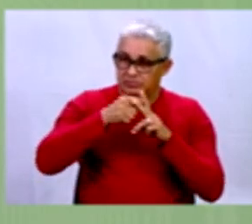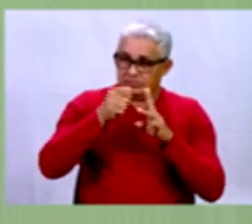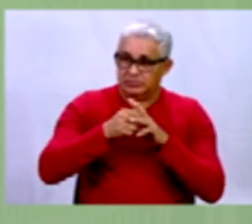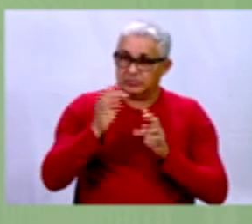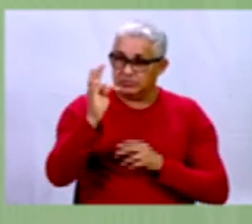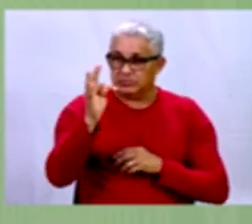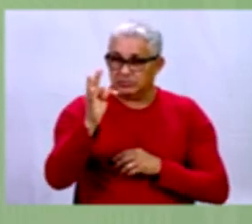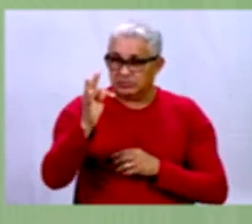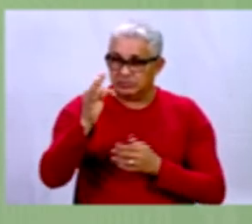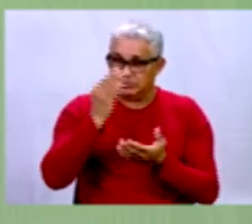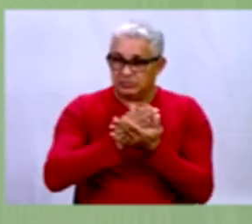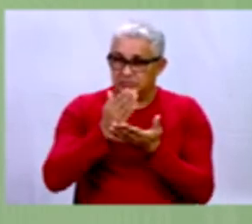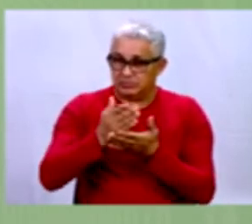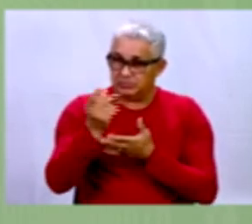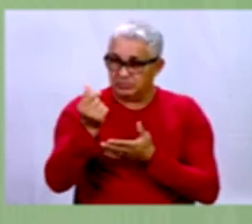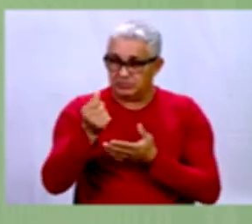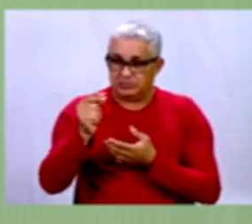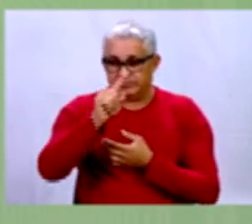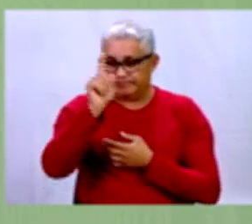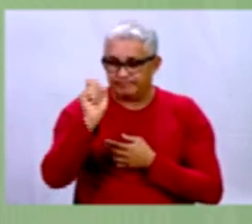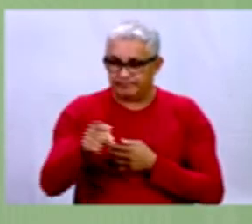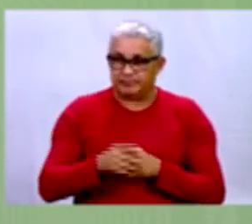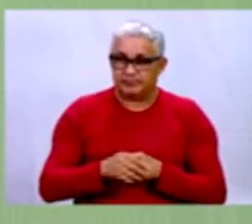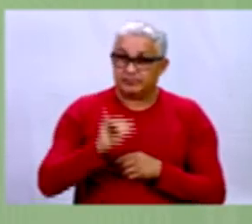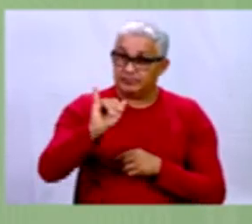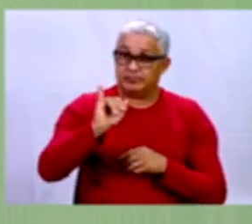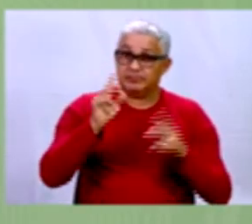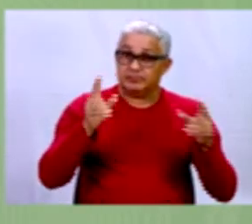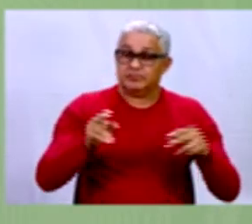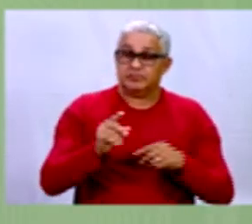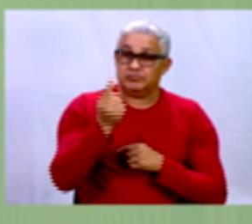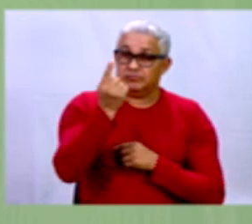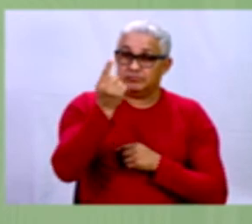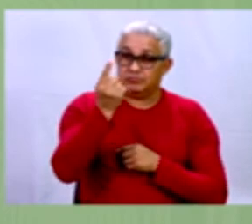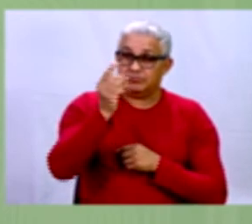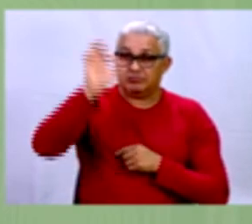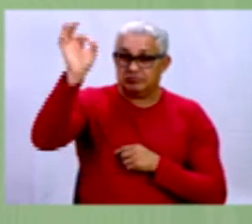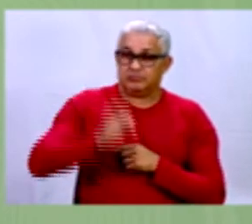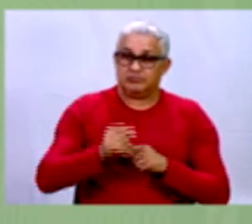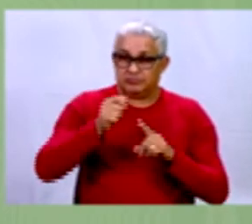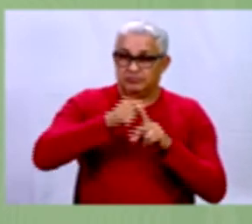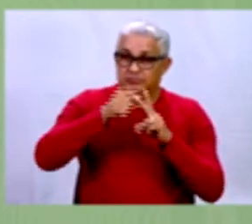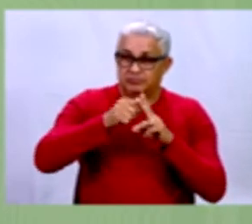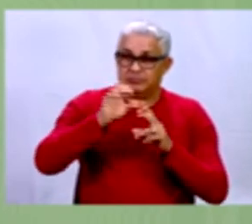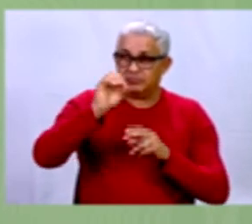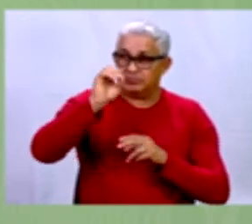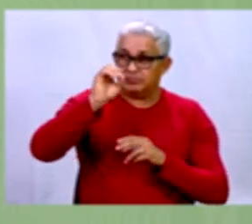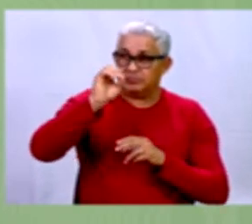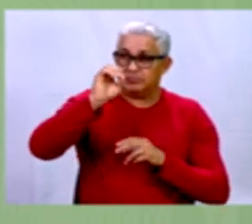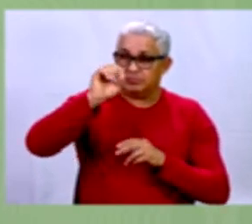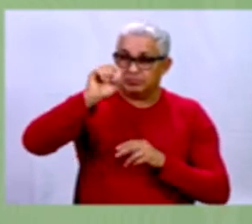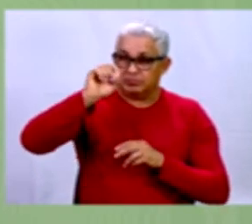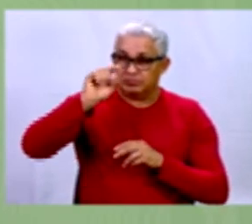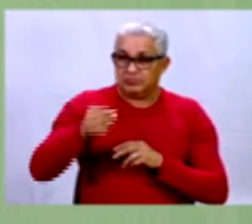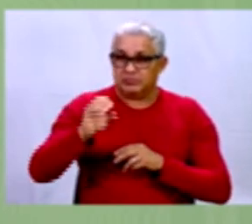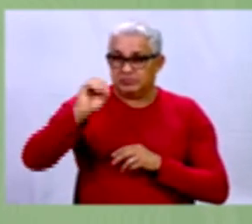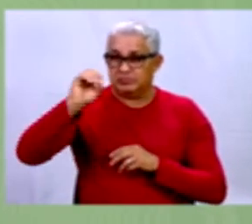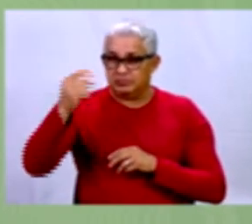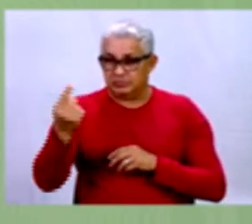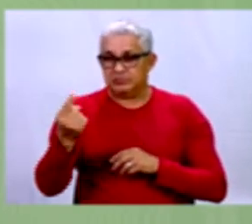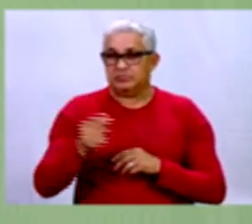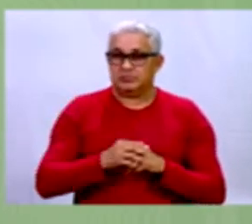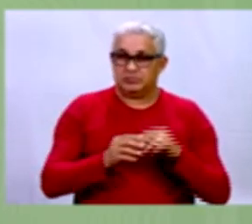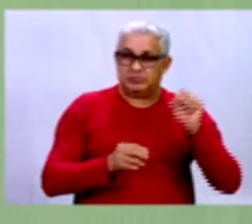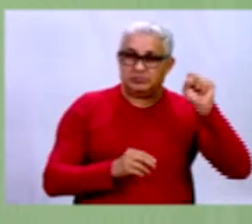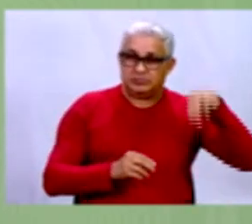que é o valor das parcelas, não sei. E I é igual a 1% ao mês, que é igual a 0,01, tá? Então,